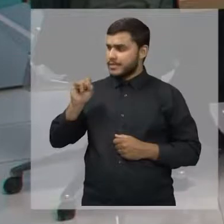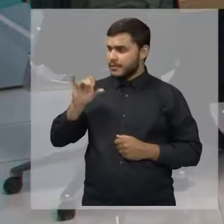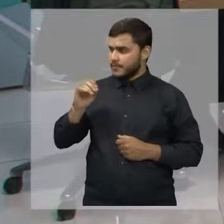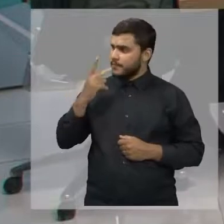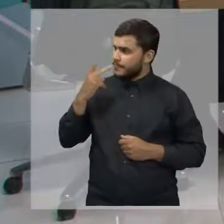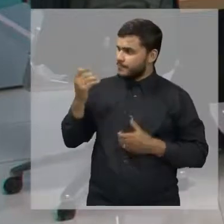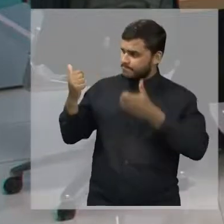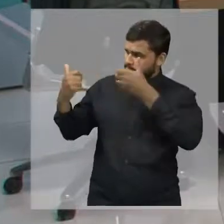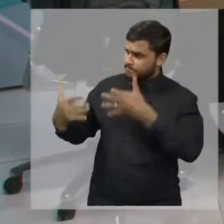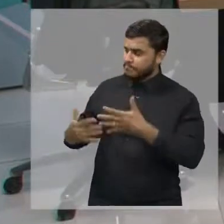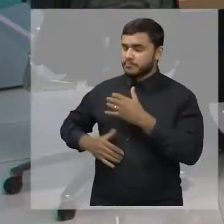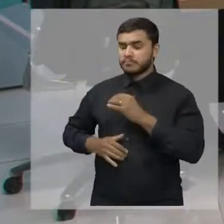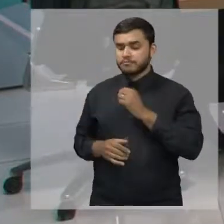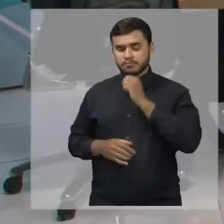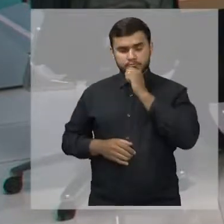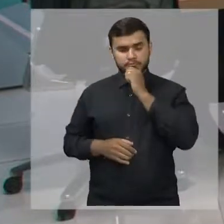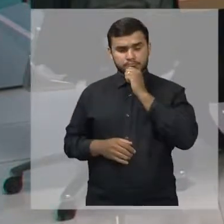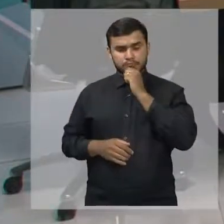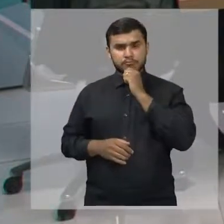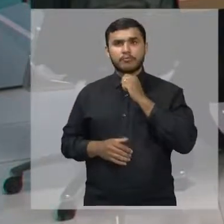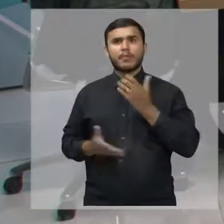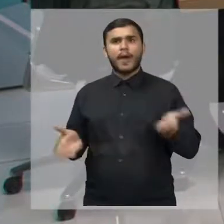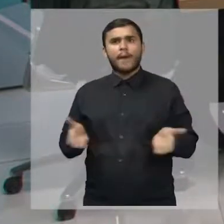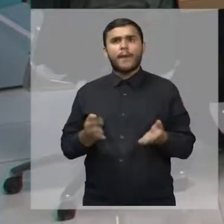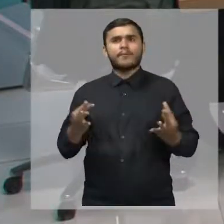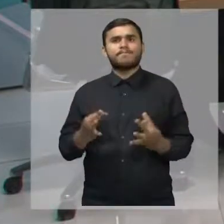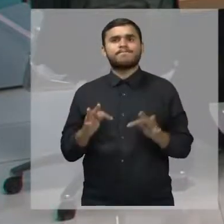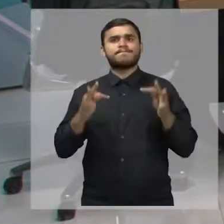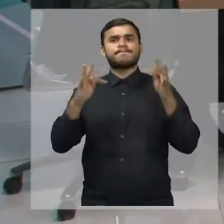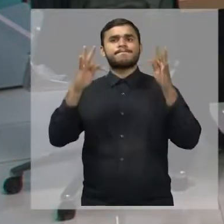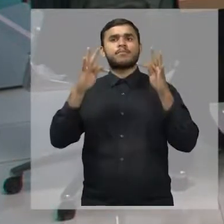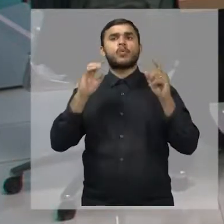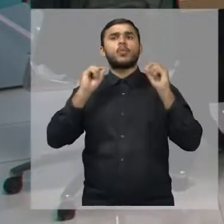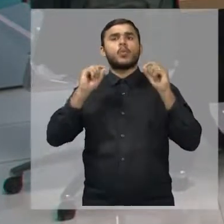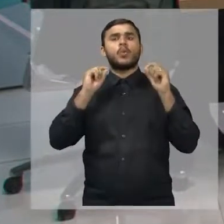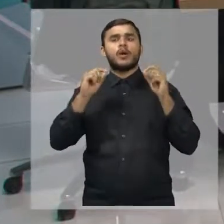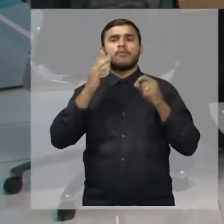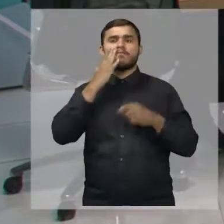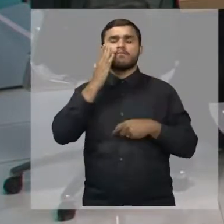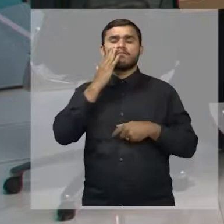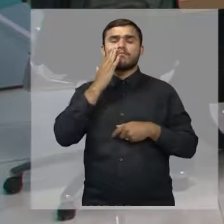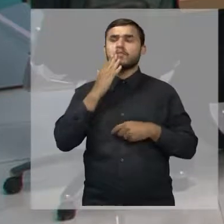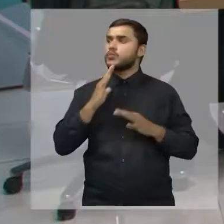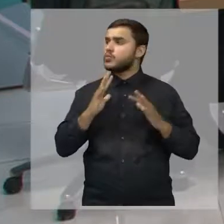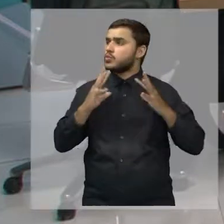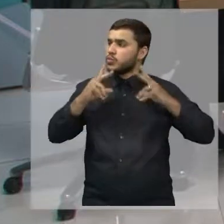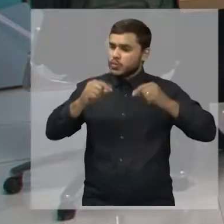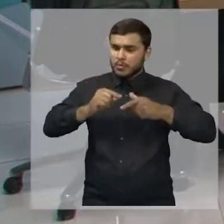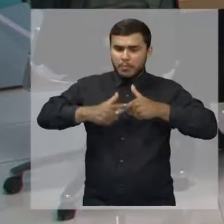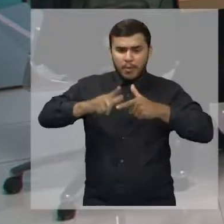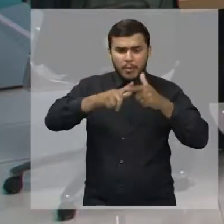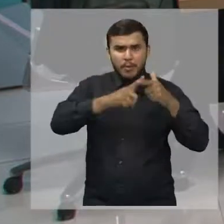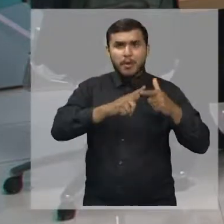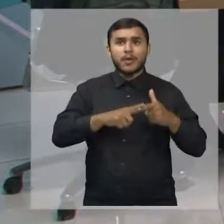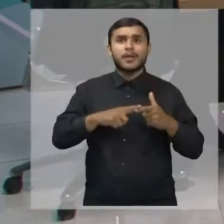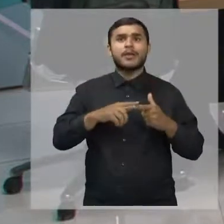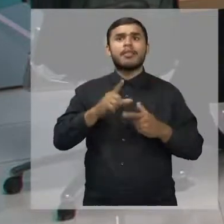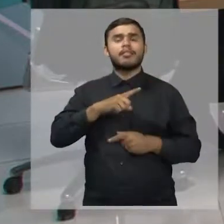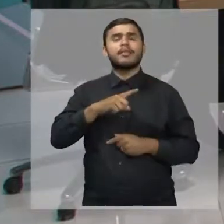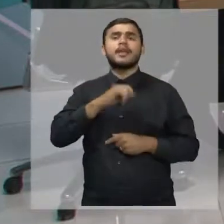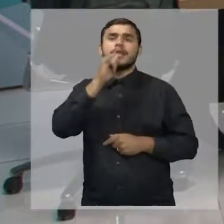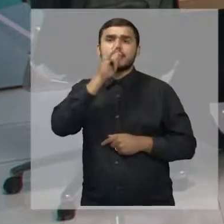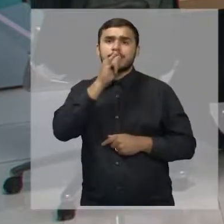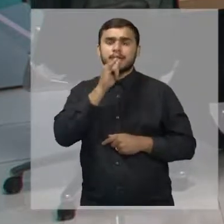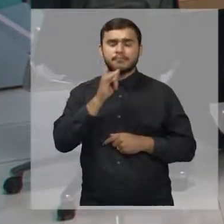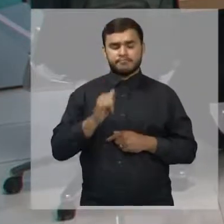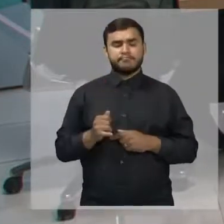digital, houve um certo esvaziamento em relação ao conceito de poder, porque novos segmentos, por exemplo,